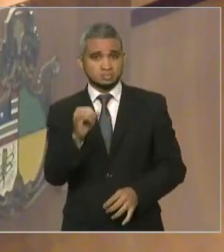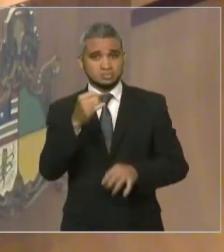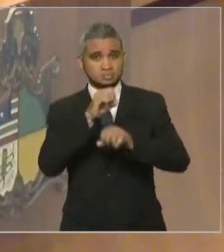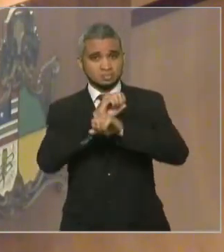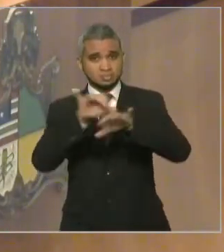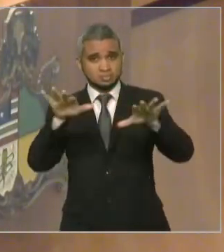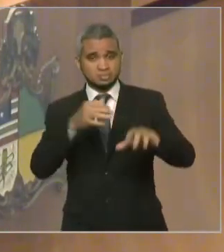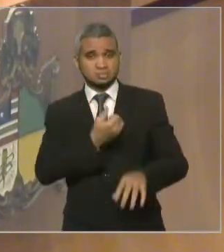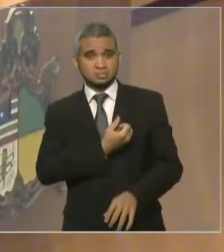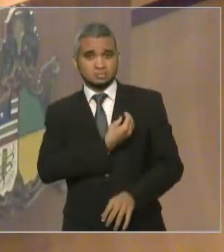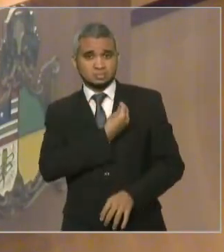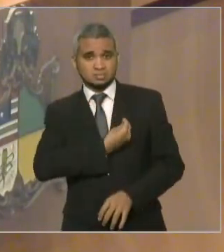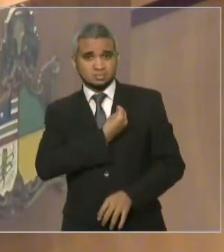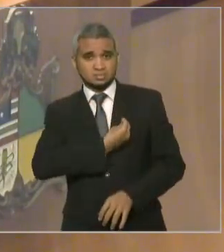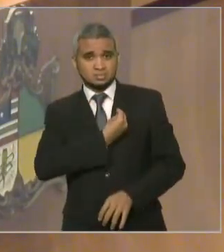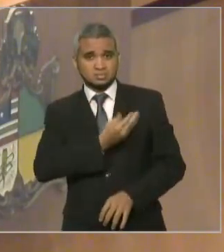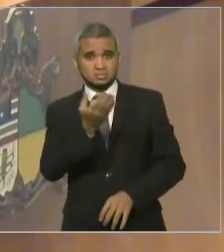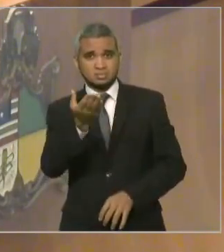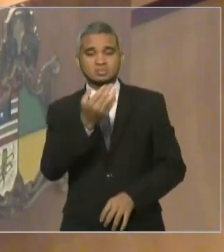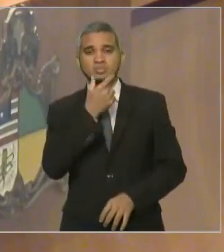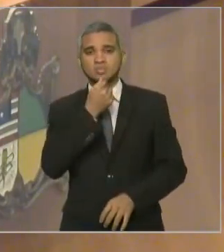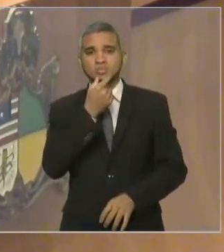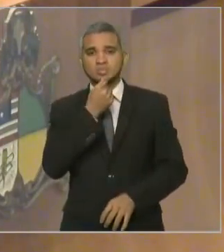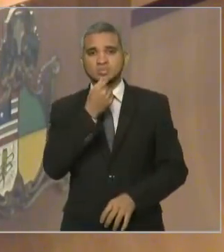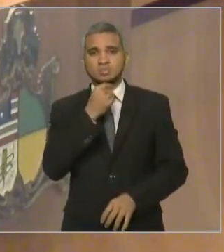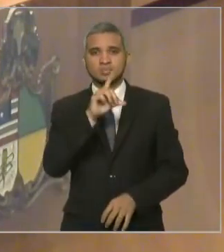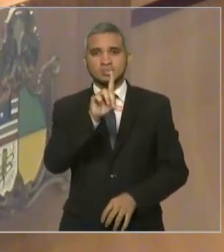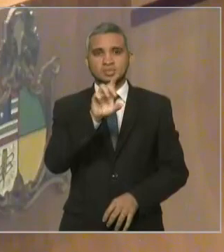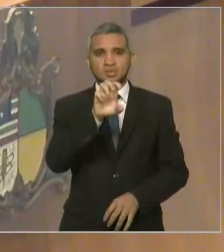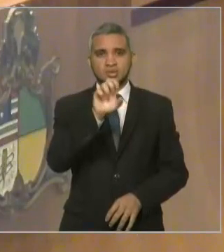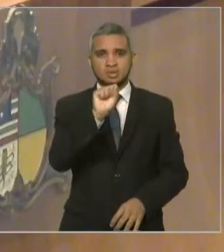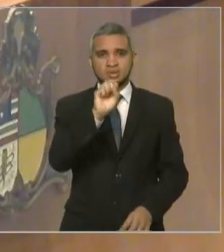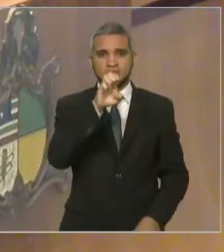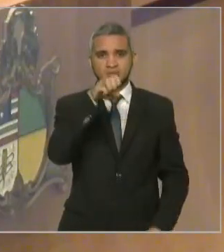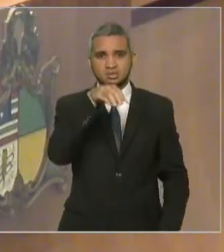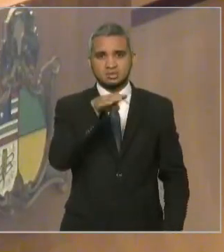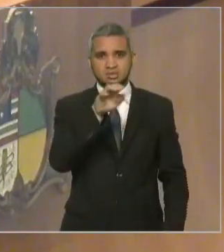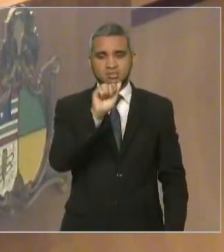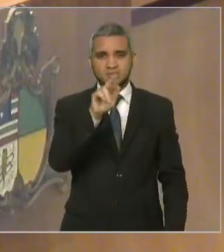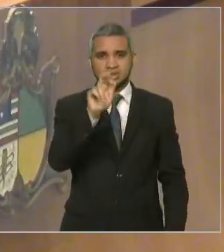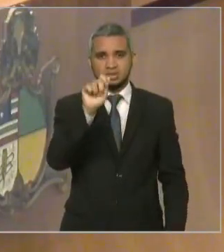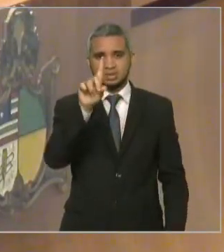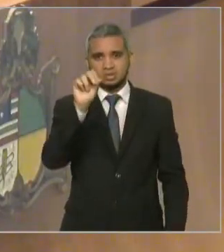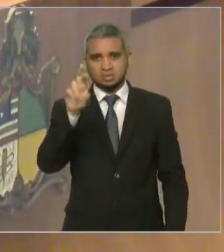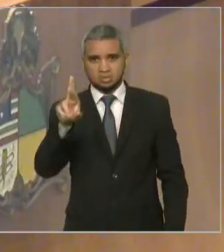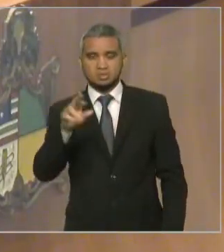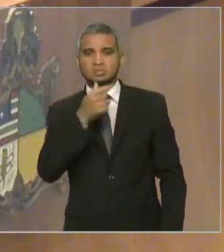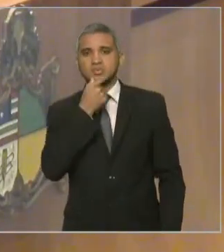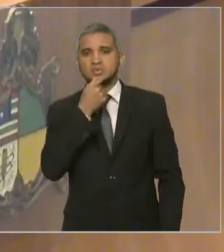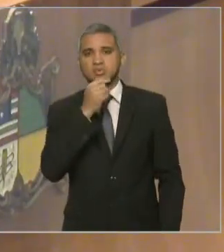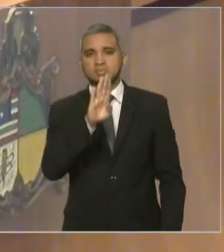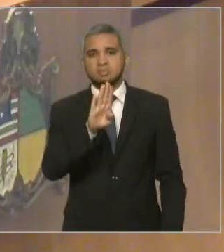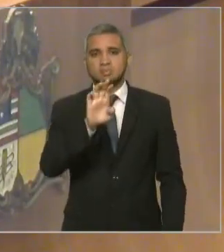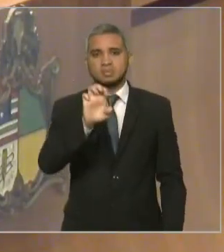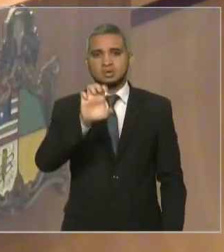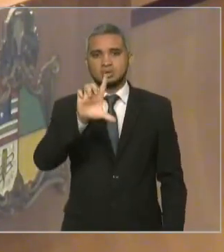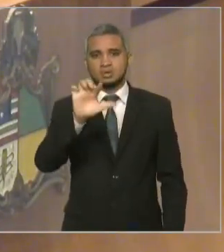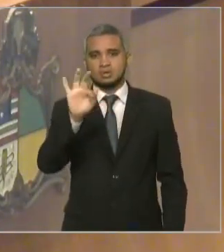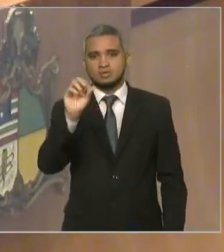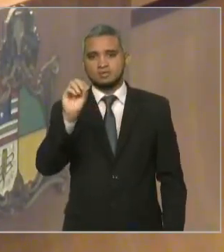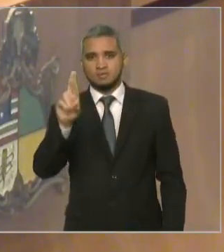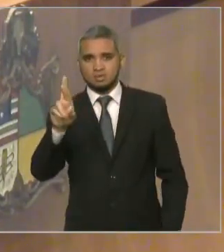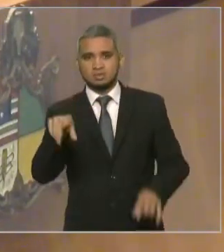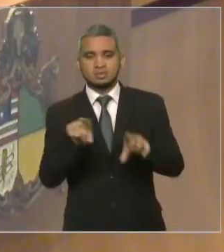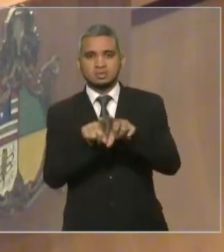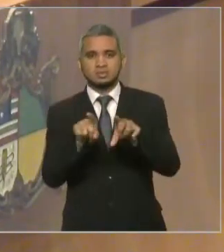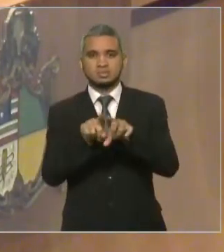excelentíssimo senhor desembargador do Tribunal Regional do Trabalho, Fernando Belfort, e do excelentíssimo senhor Rubens Pereira Júnior, deputado